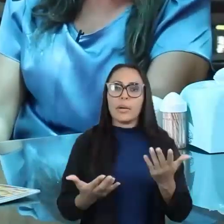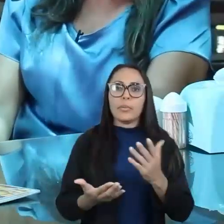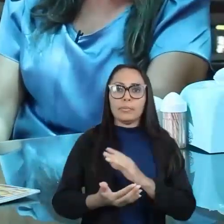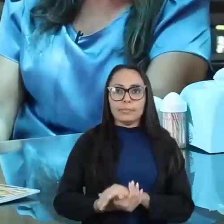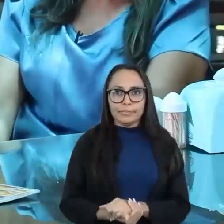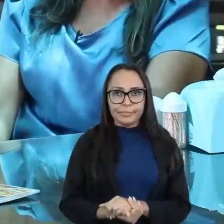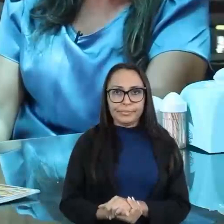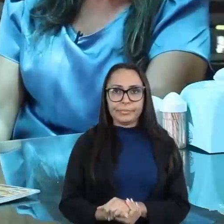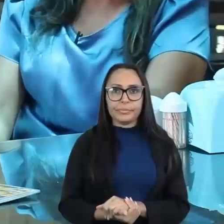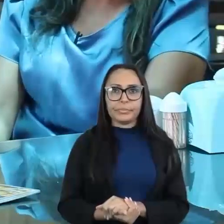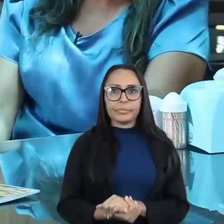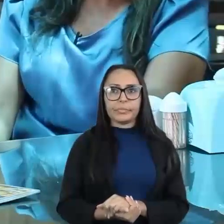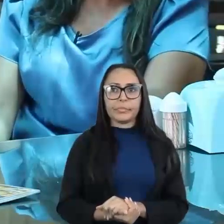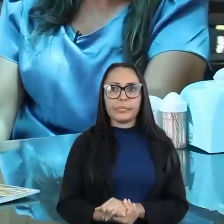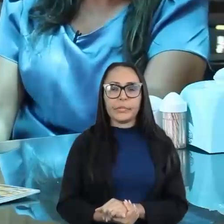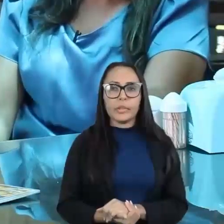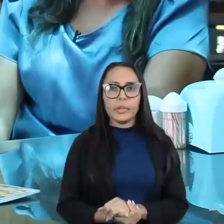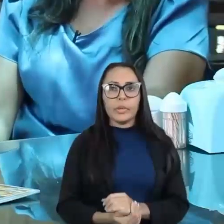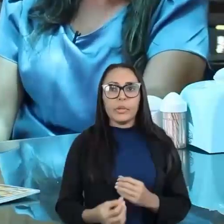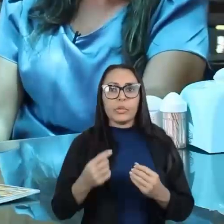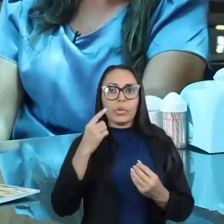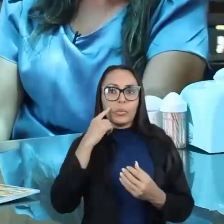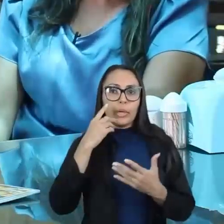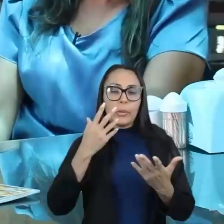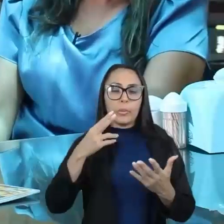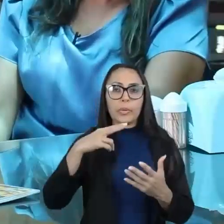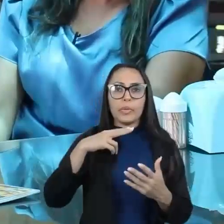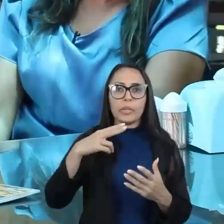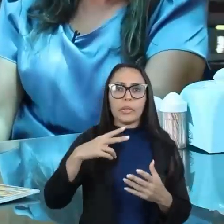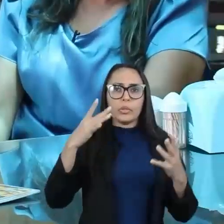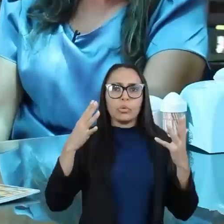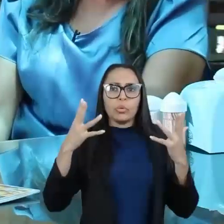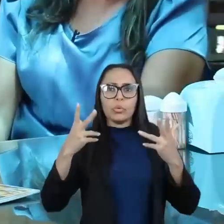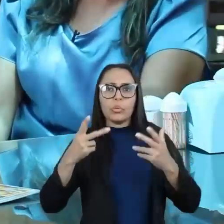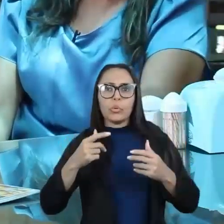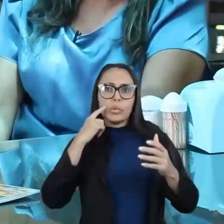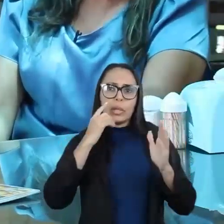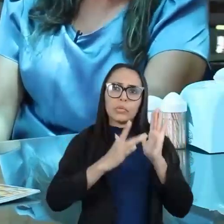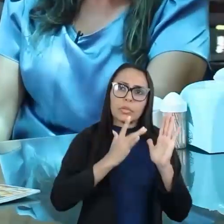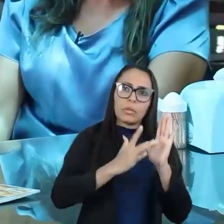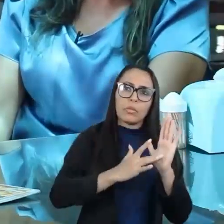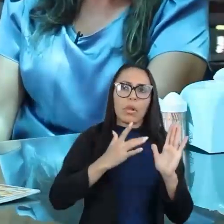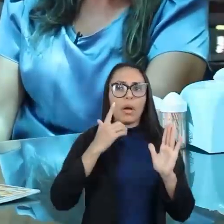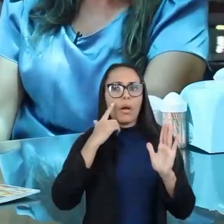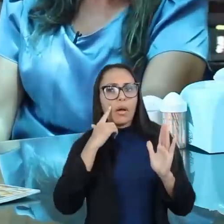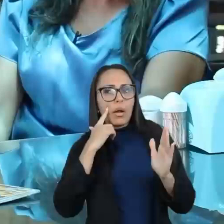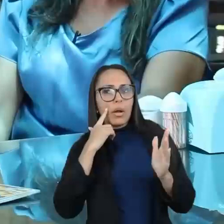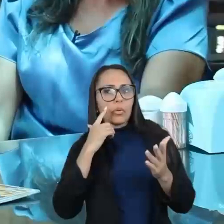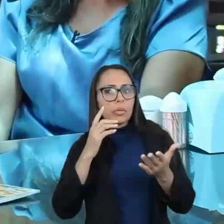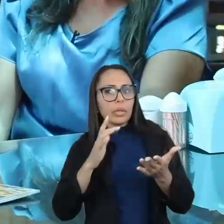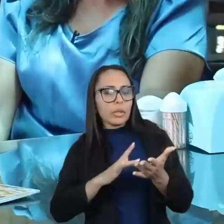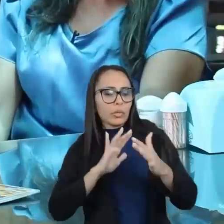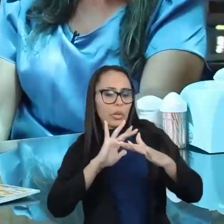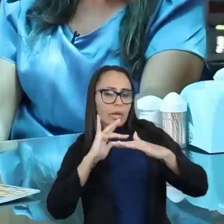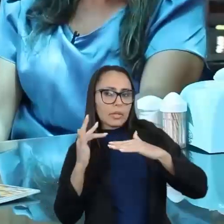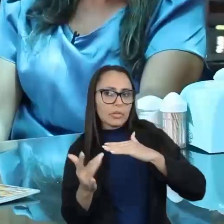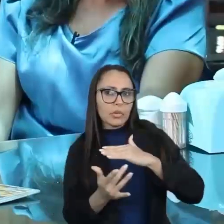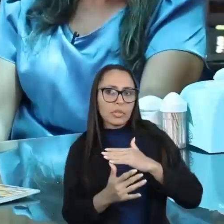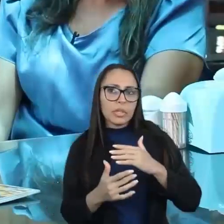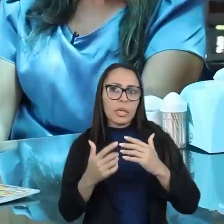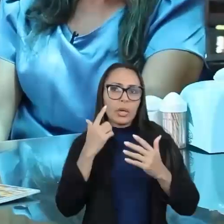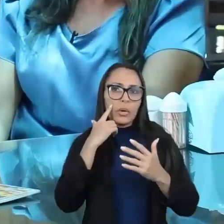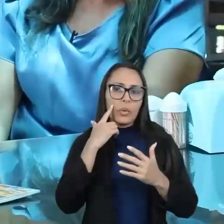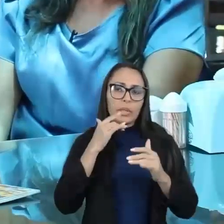digital. Como é um ambiente privado, e todo mundo está no celular, todo mundo está ligado, conectado. Aí, então, é mais no